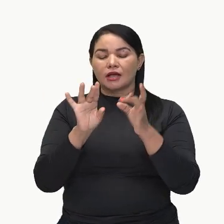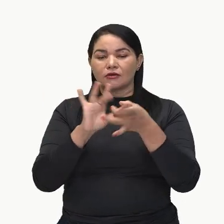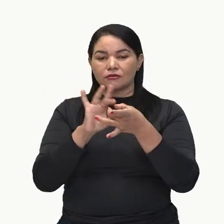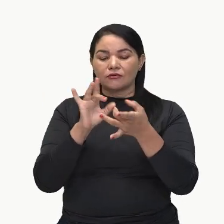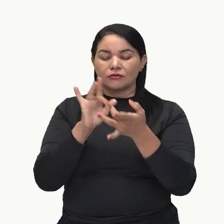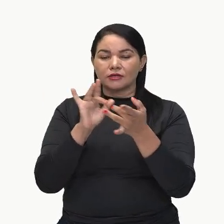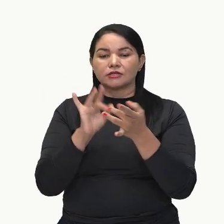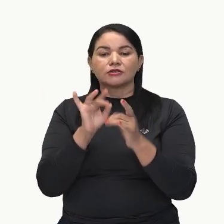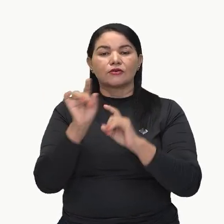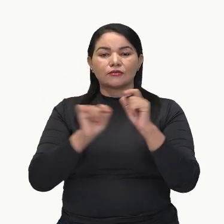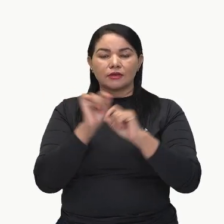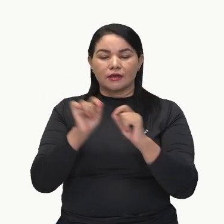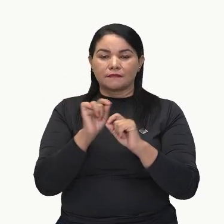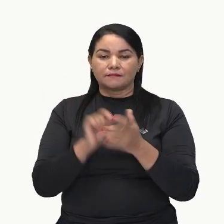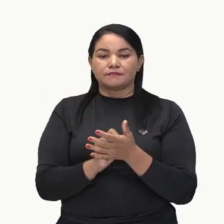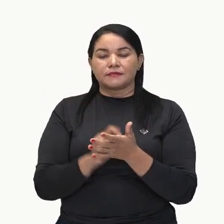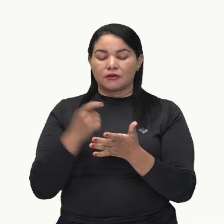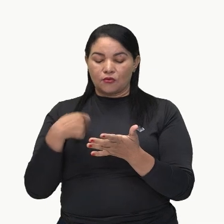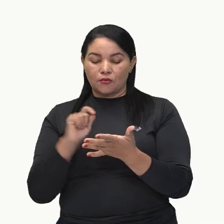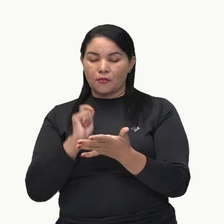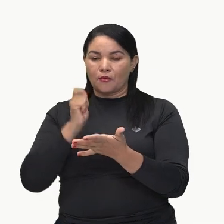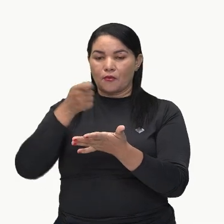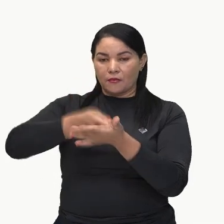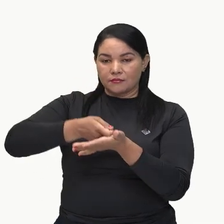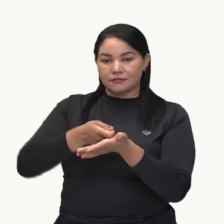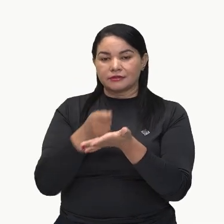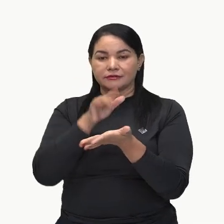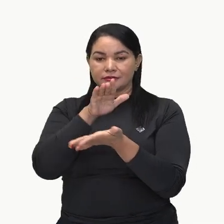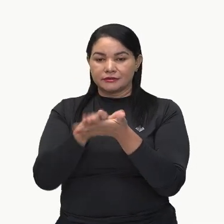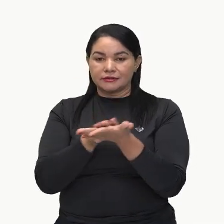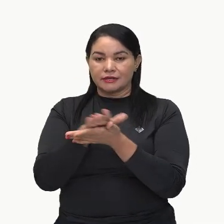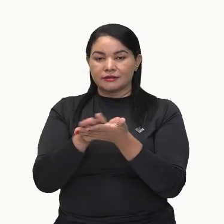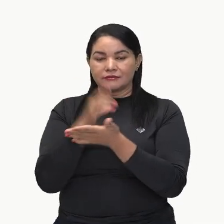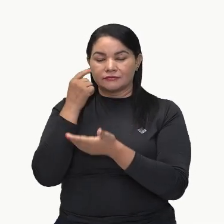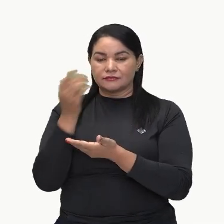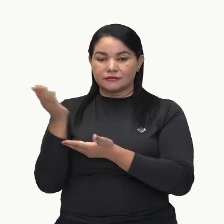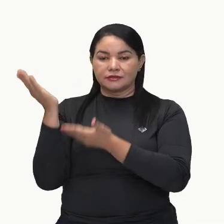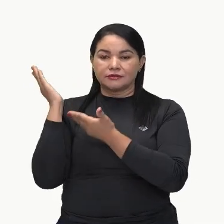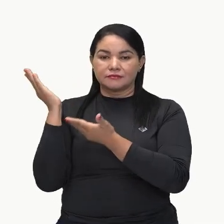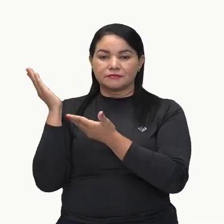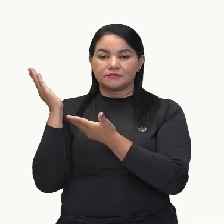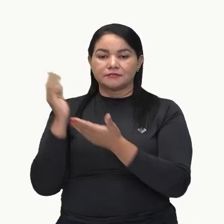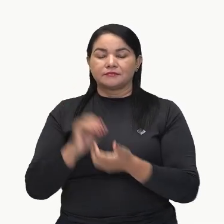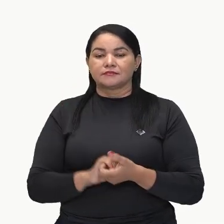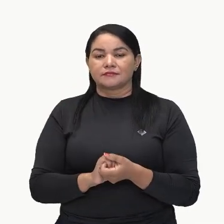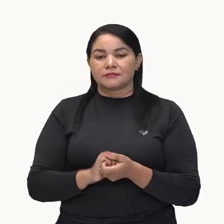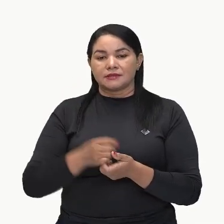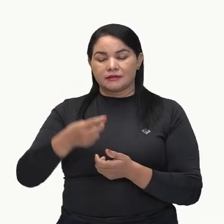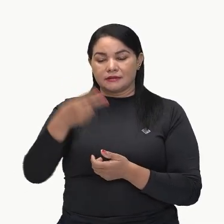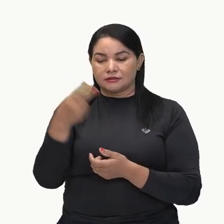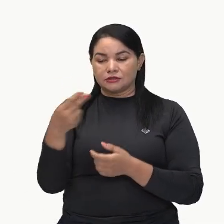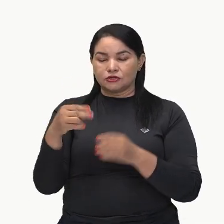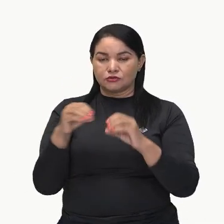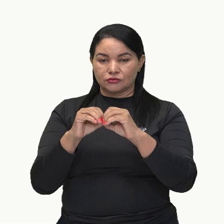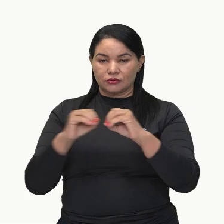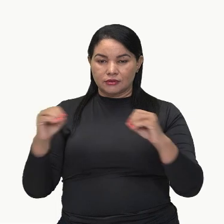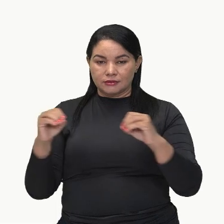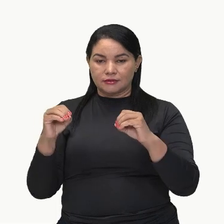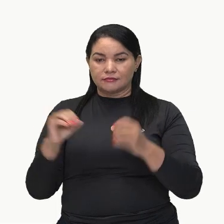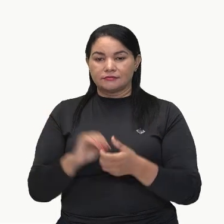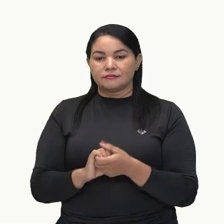nada, né? Então aí eu tenho aqui a locução conjuntiva na segunda oração, posso comprar,